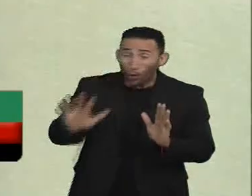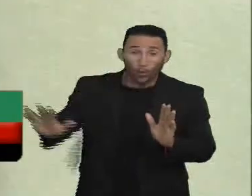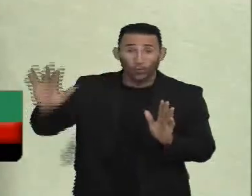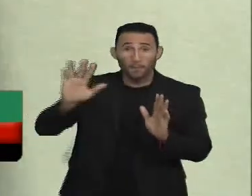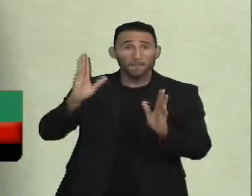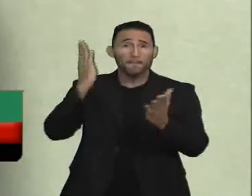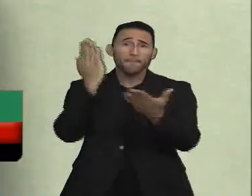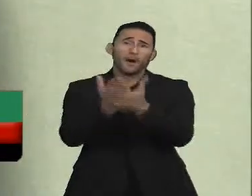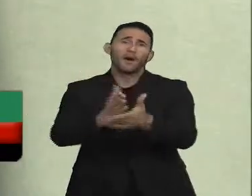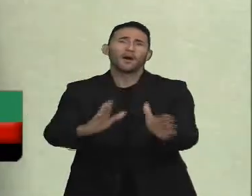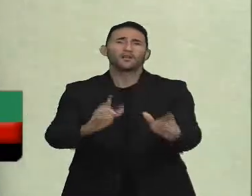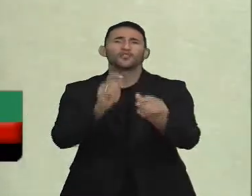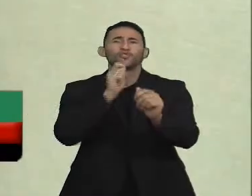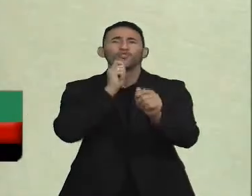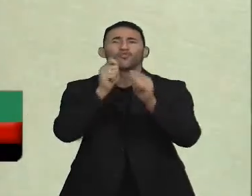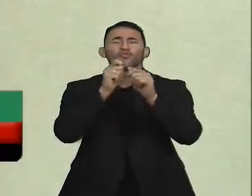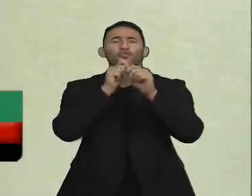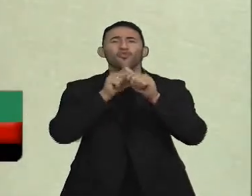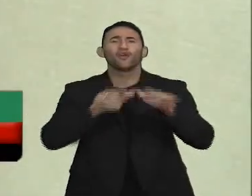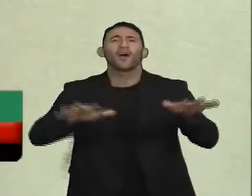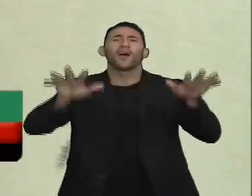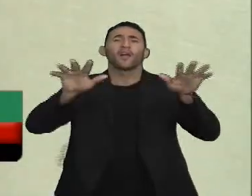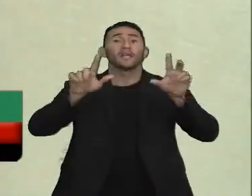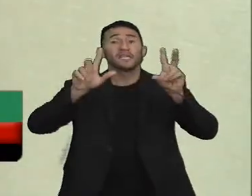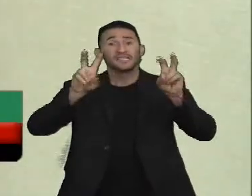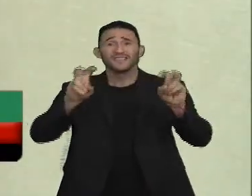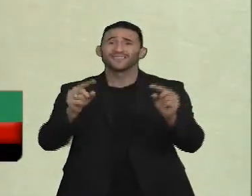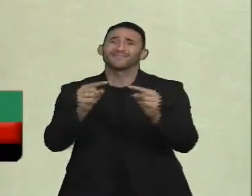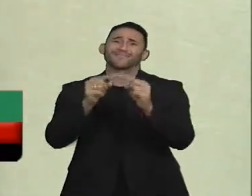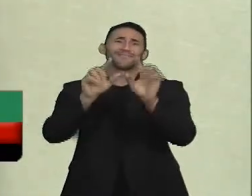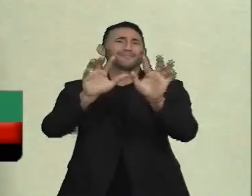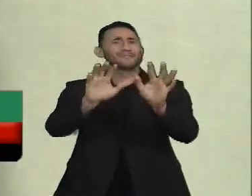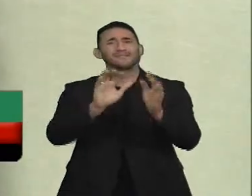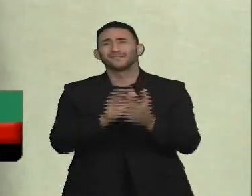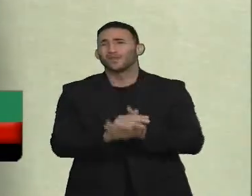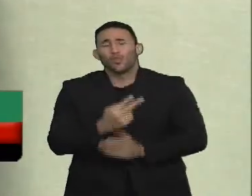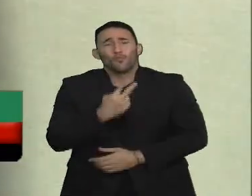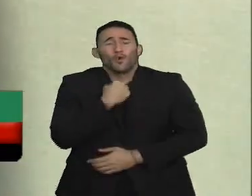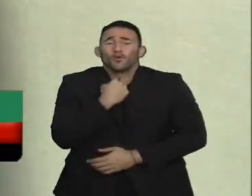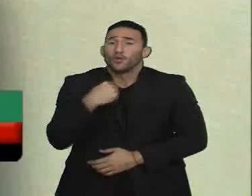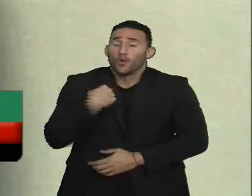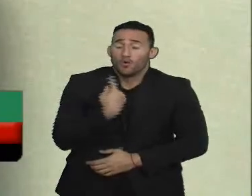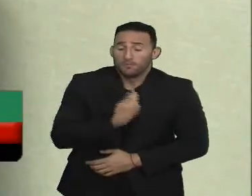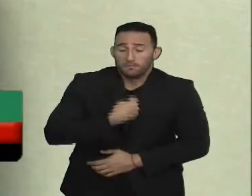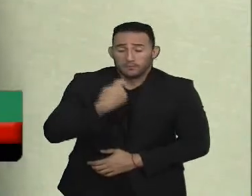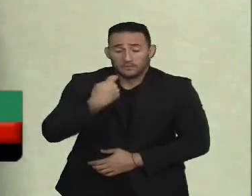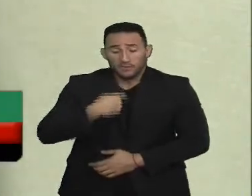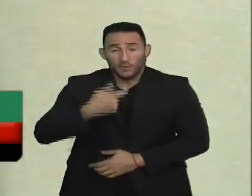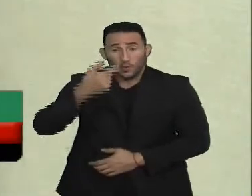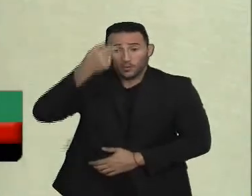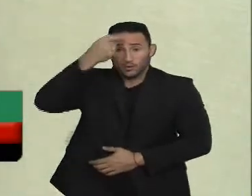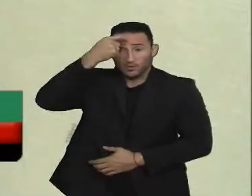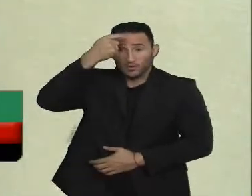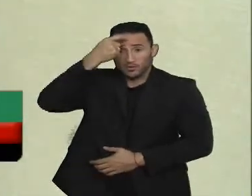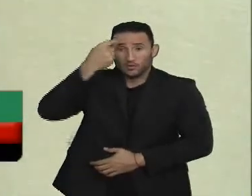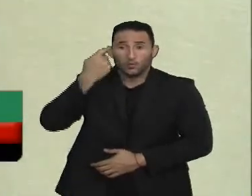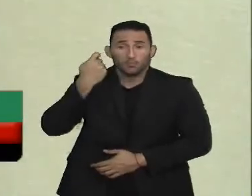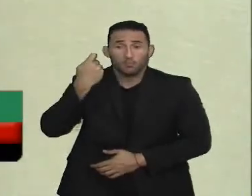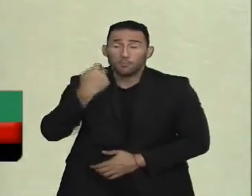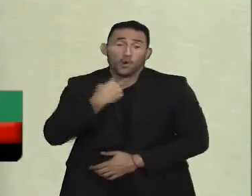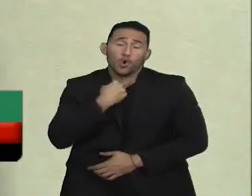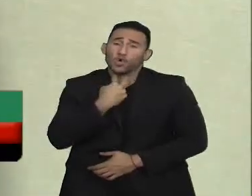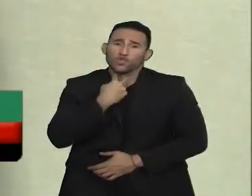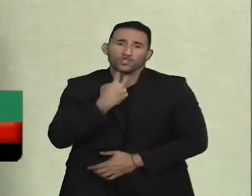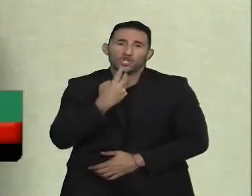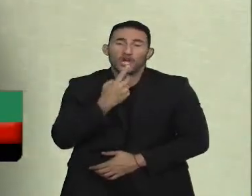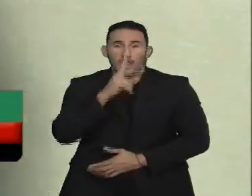de divulgar e de falar esse tipo de coisa. É um absurdo isso. A gente tem que ter consciência. Isso não deve nem ser divulgado, essa